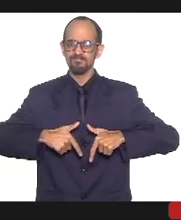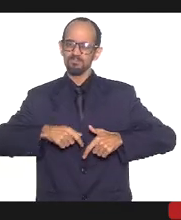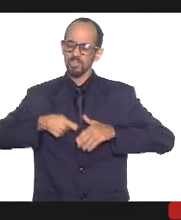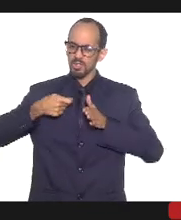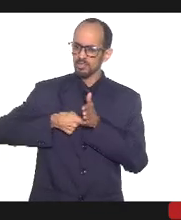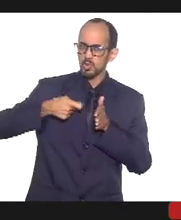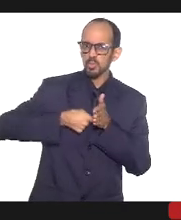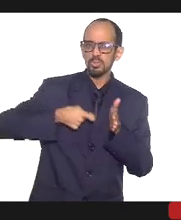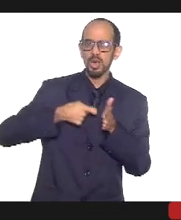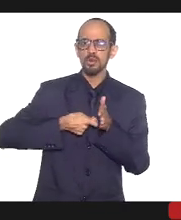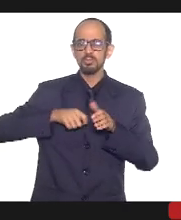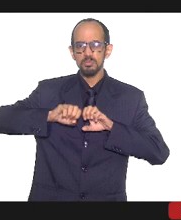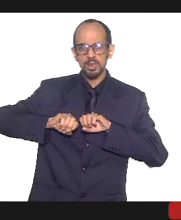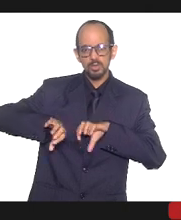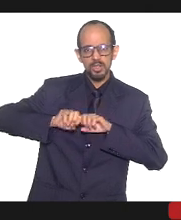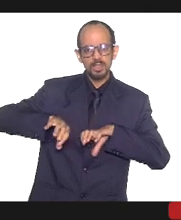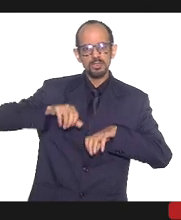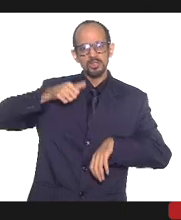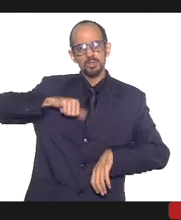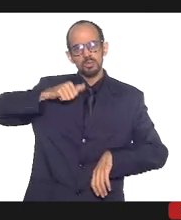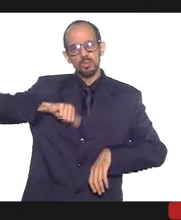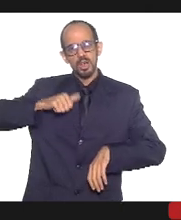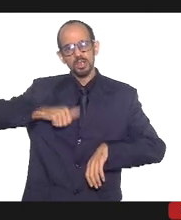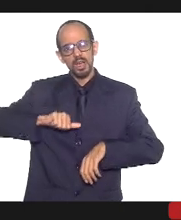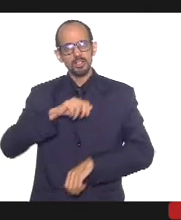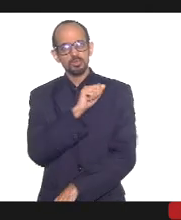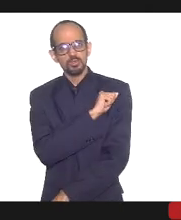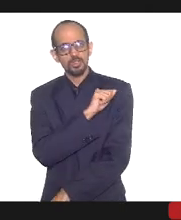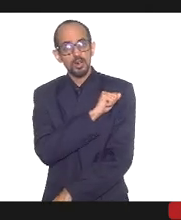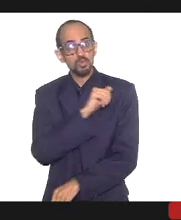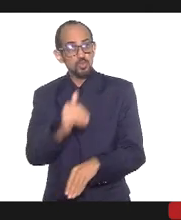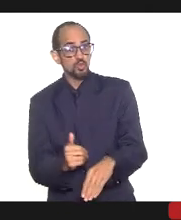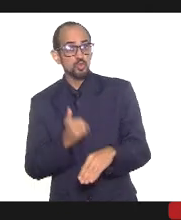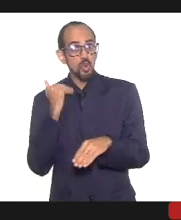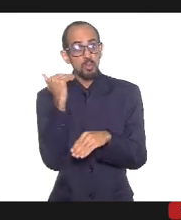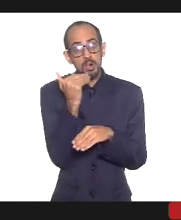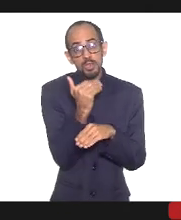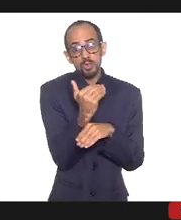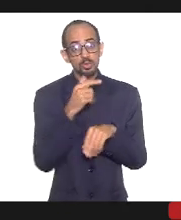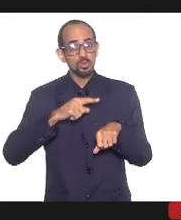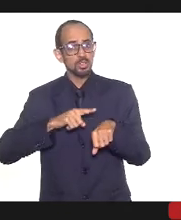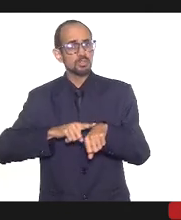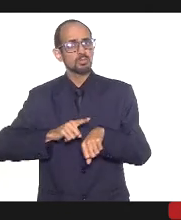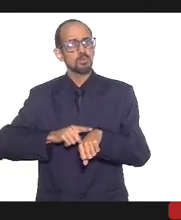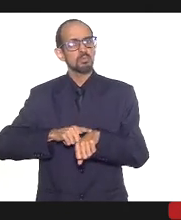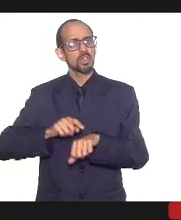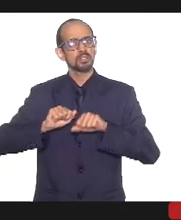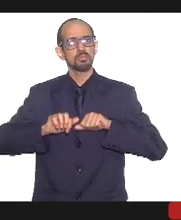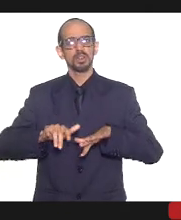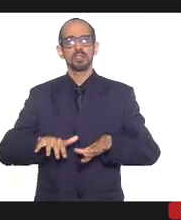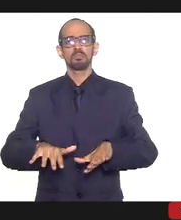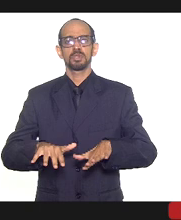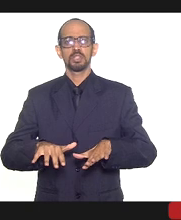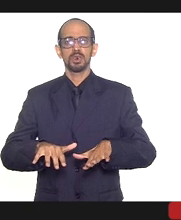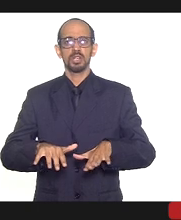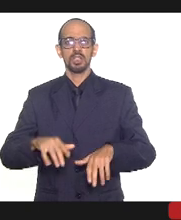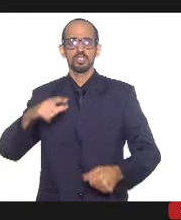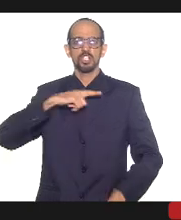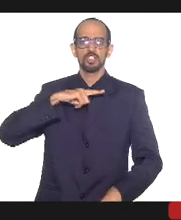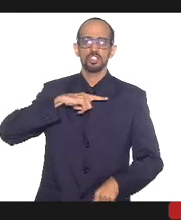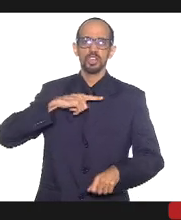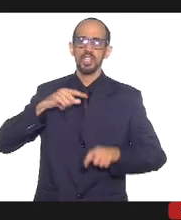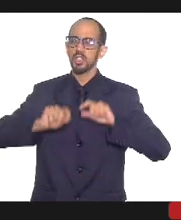de qualidade aos seus alunos, sobretudo durante esse período de pandemia, né, onde eles precisaram